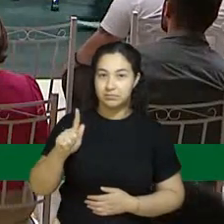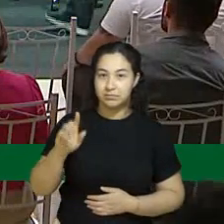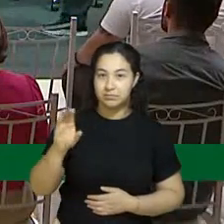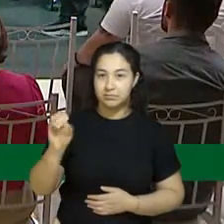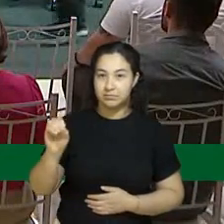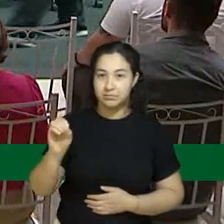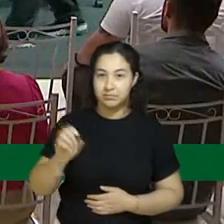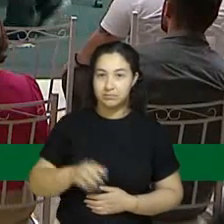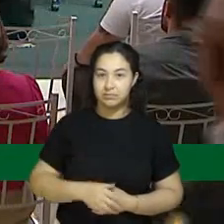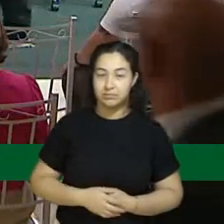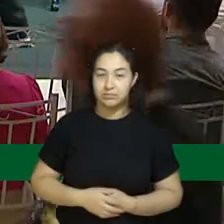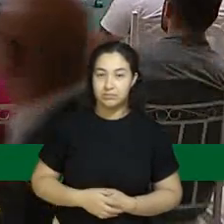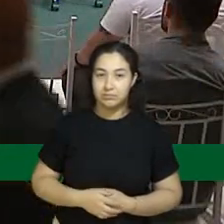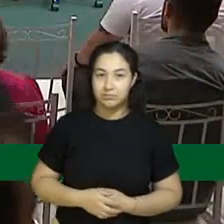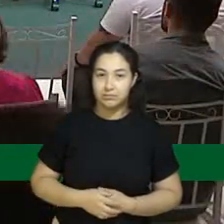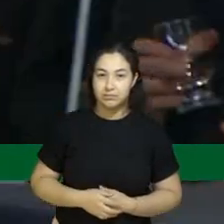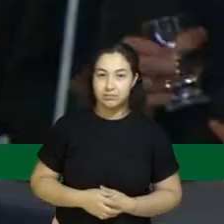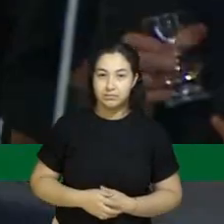Onde?